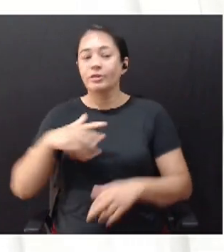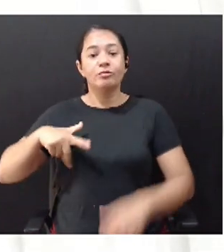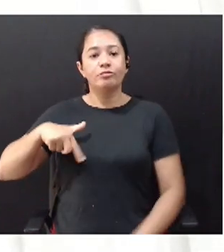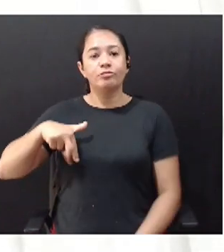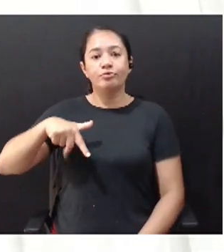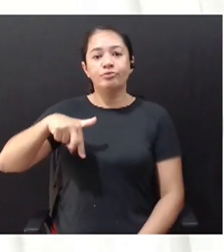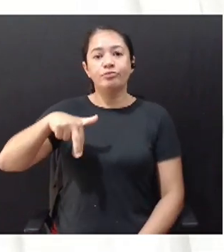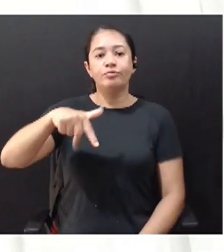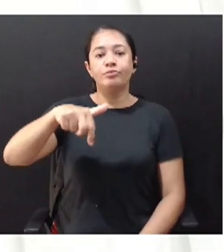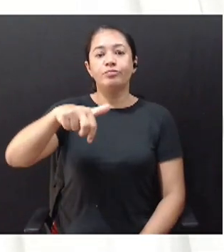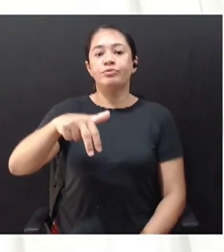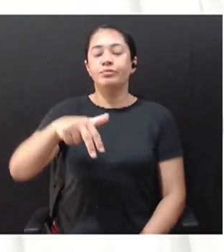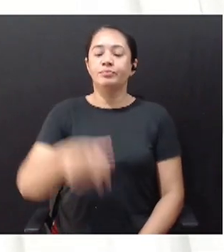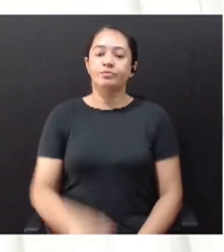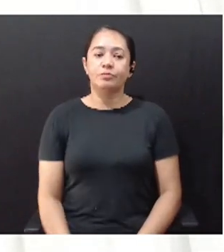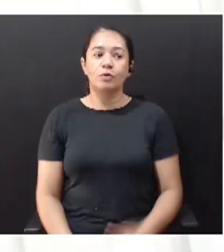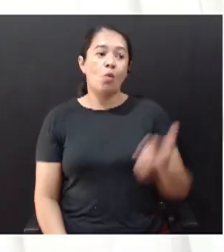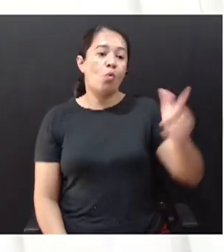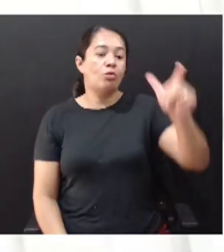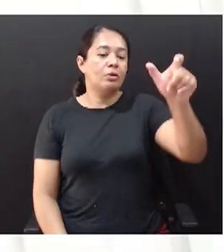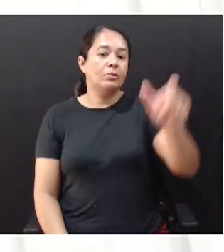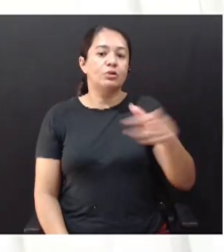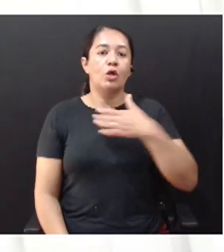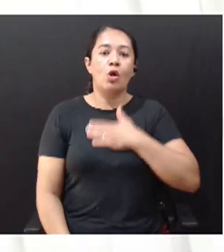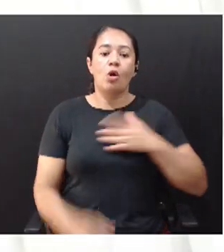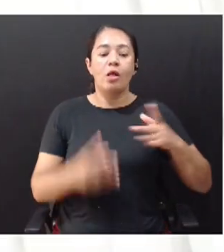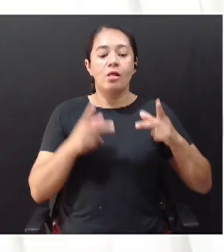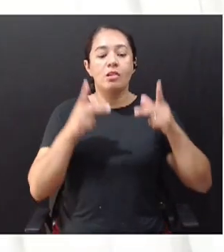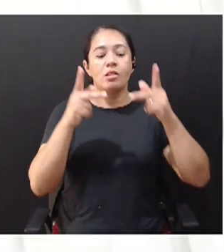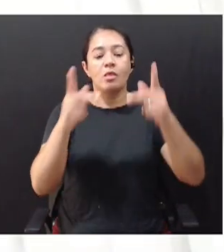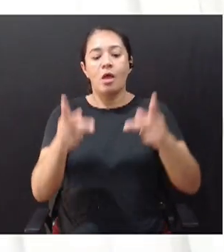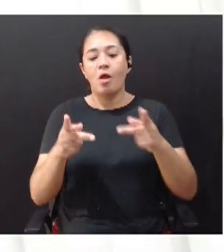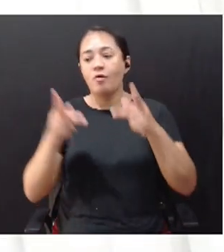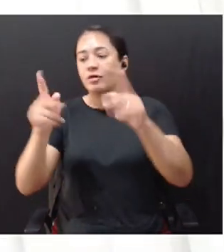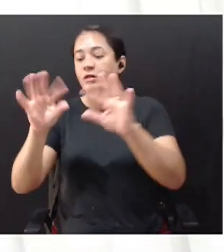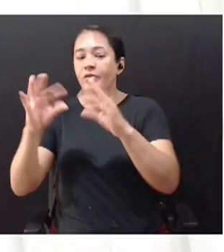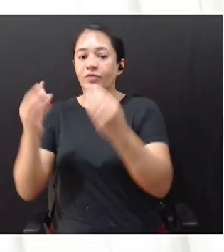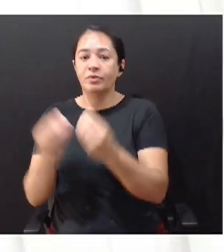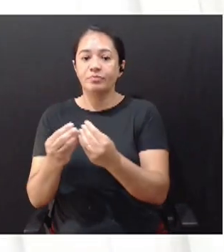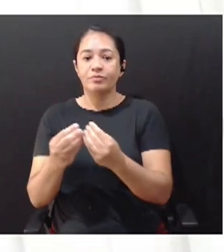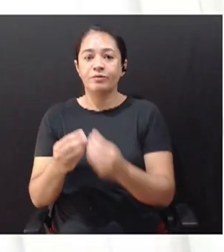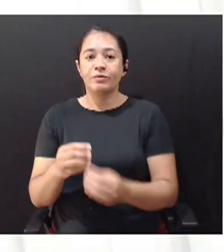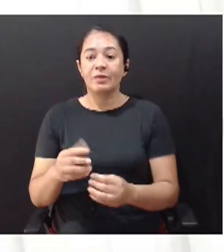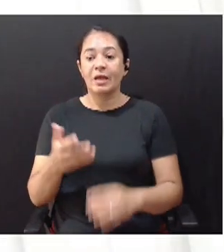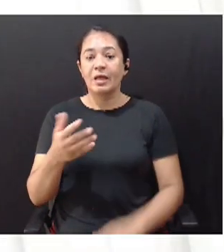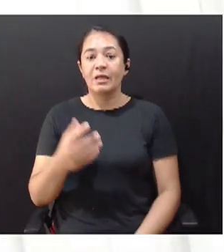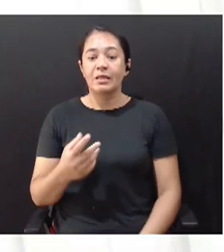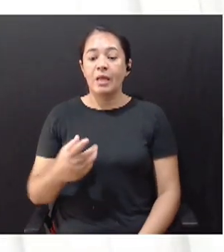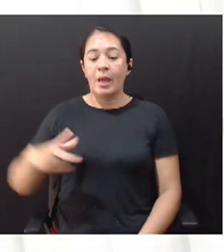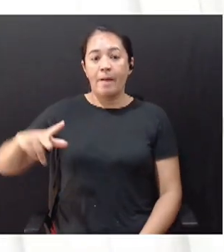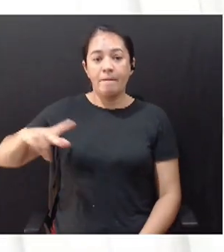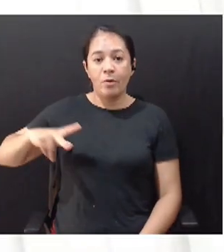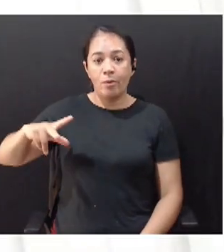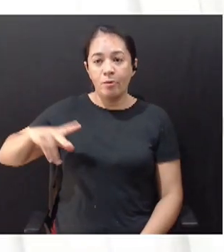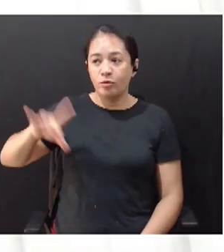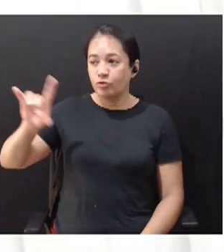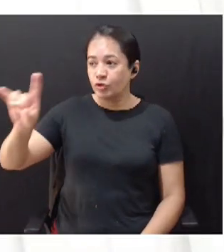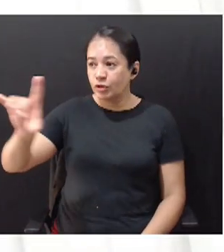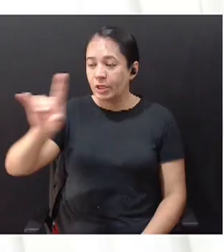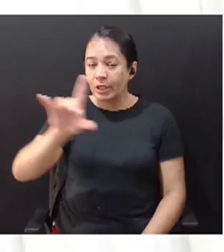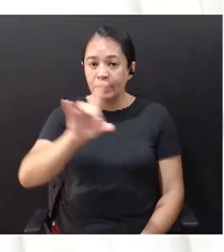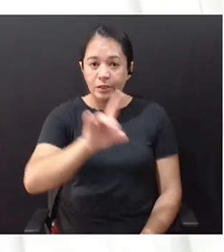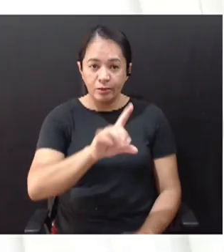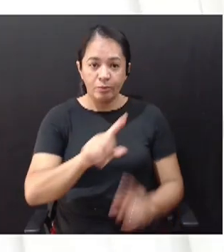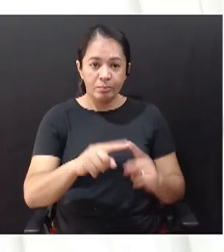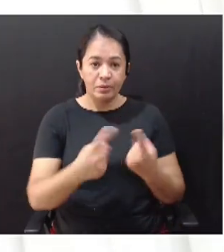sol. O outro gosta de visitar familiares. Então, é algo muito individual. Mas, muitas vezes,